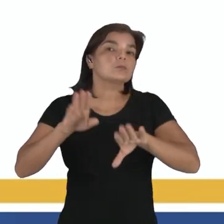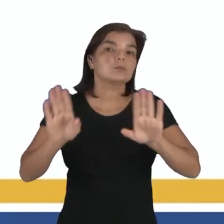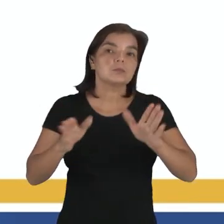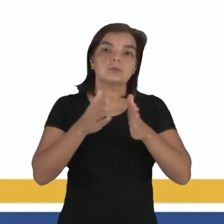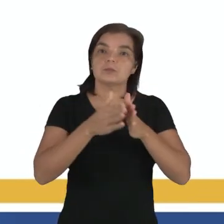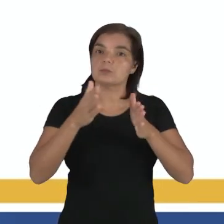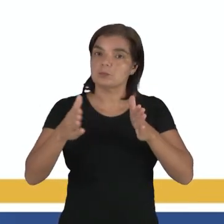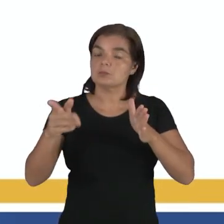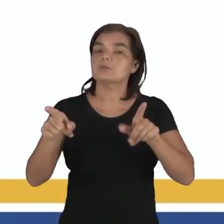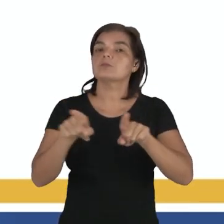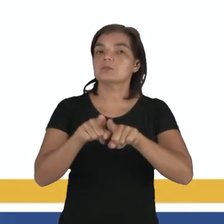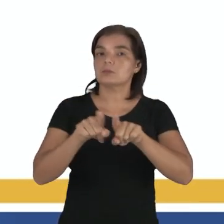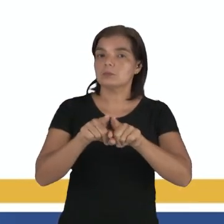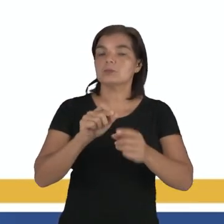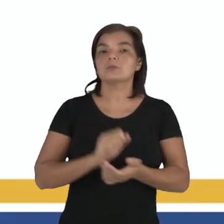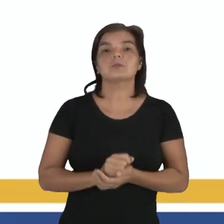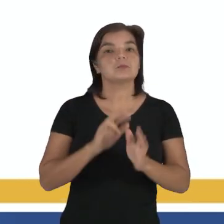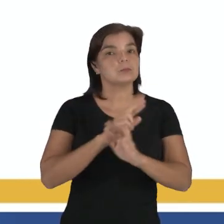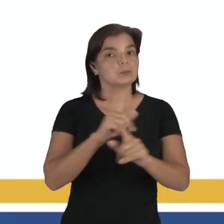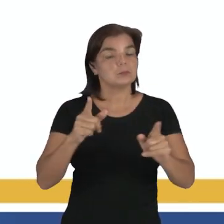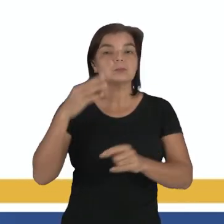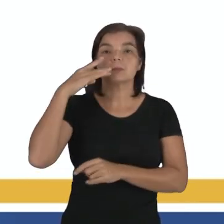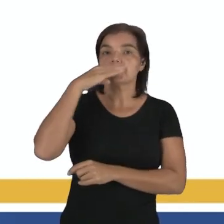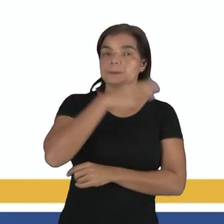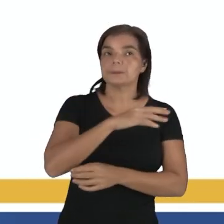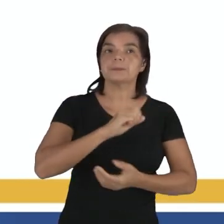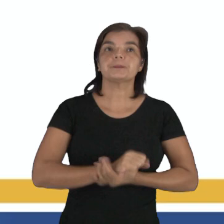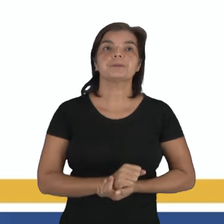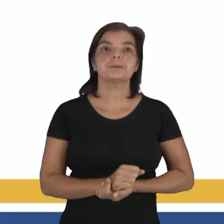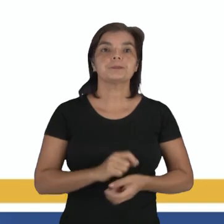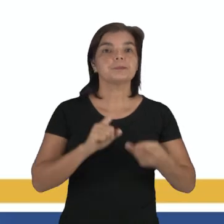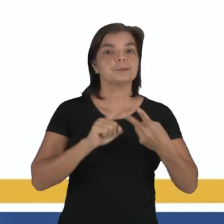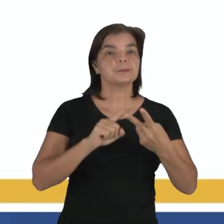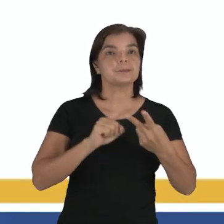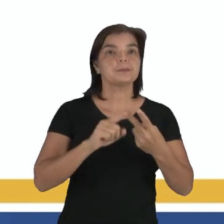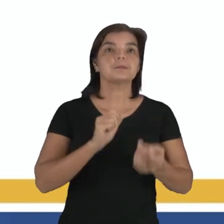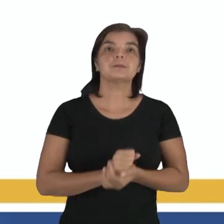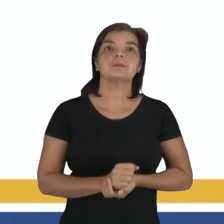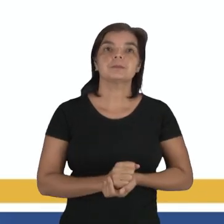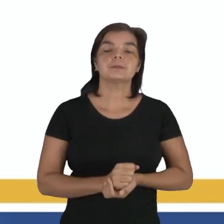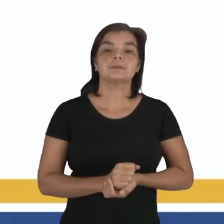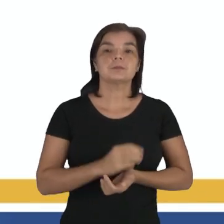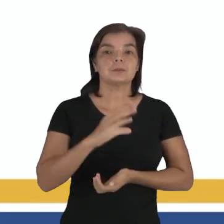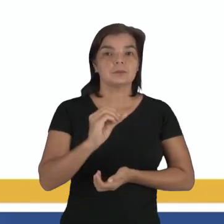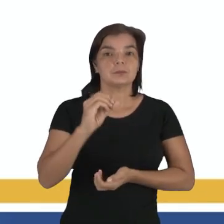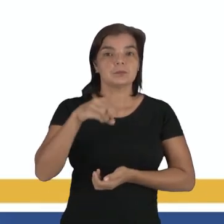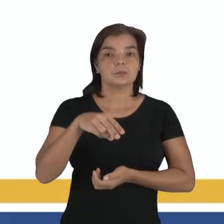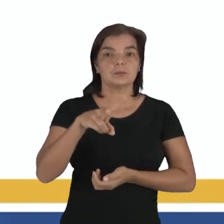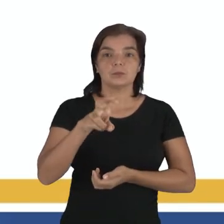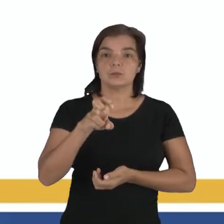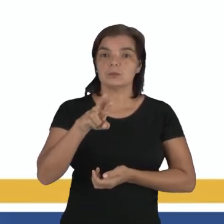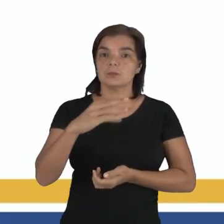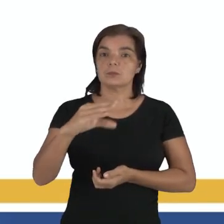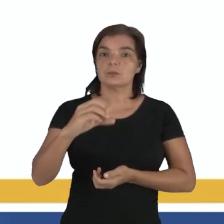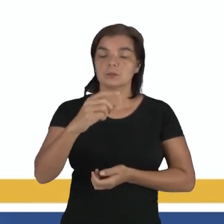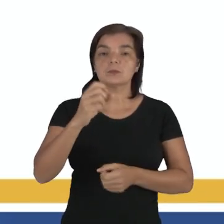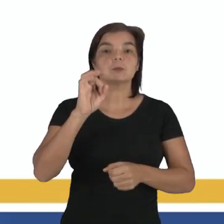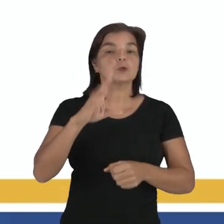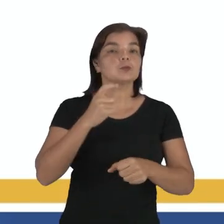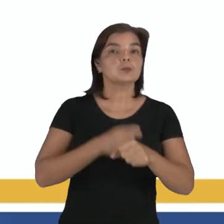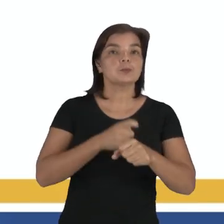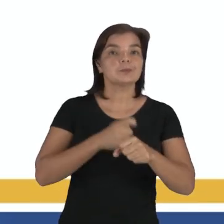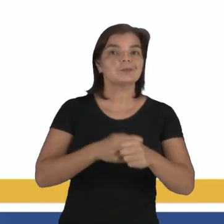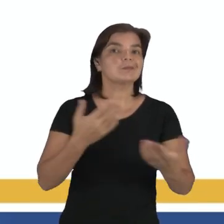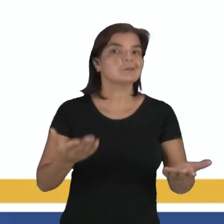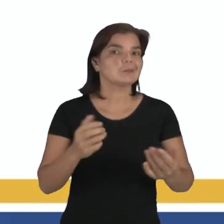independentemente do processo, tem que ter essa condição, diferença de temperatura. Opção 2, está dizendo que a convecção ela vai ocorrer nos